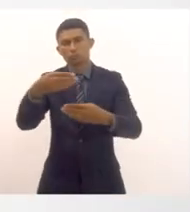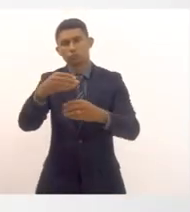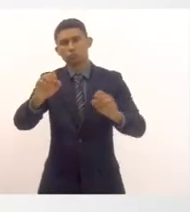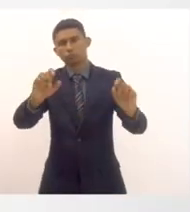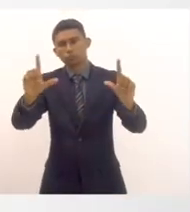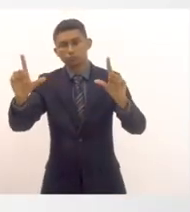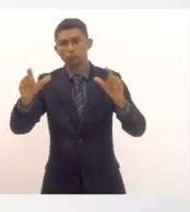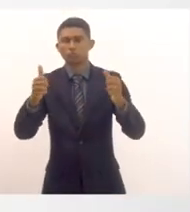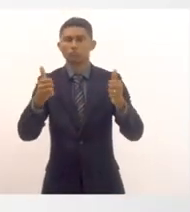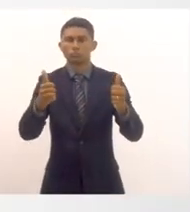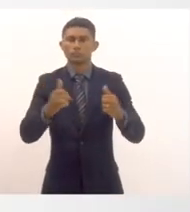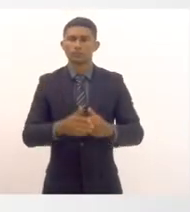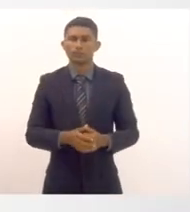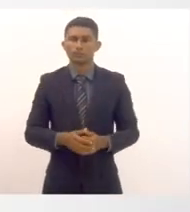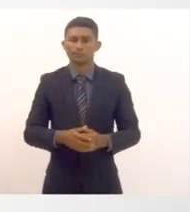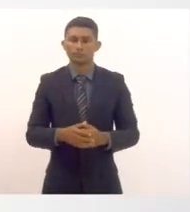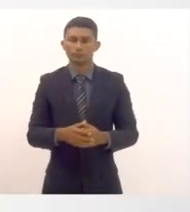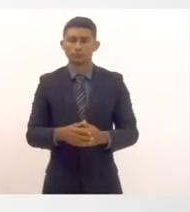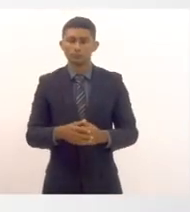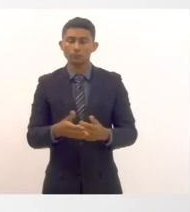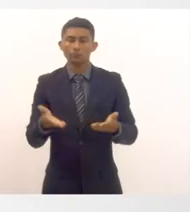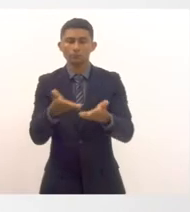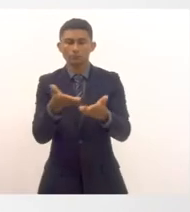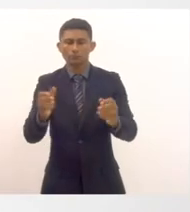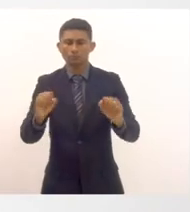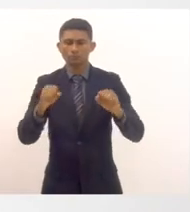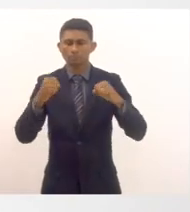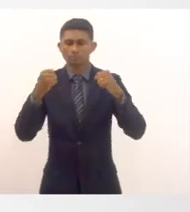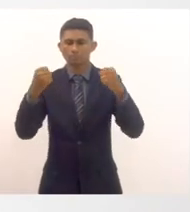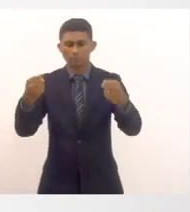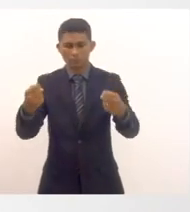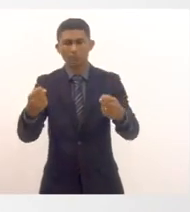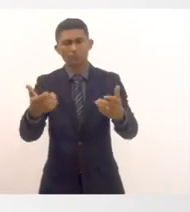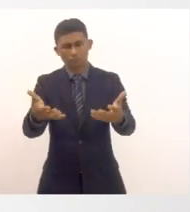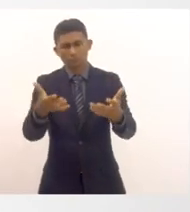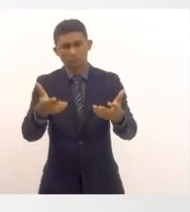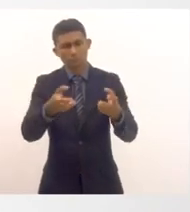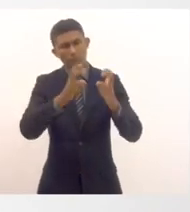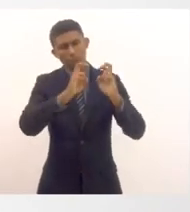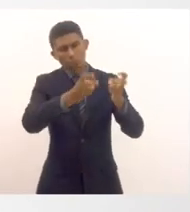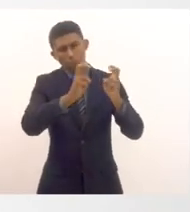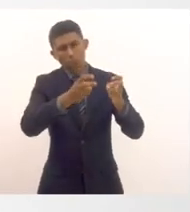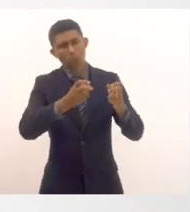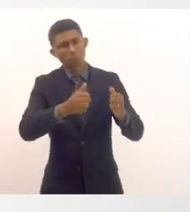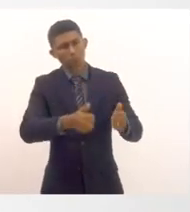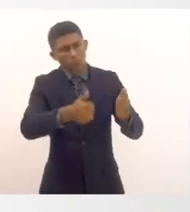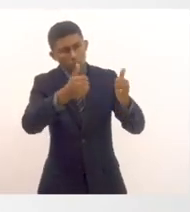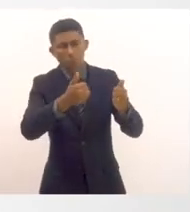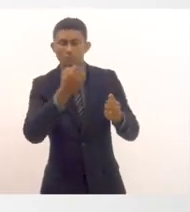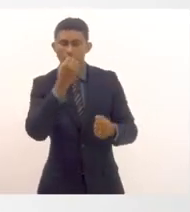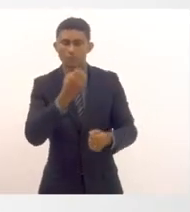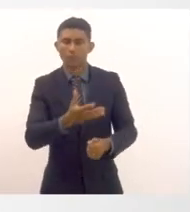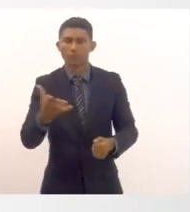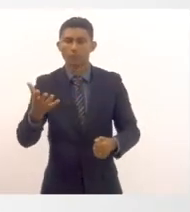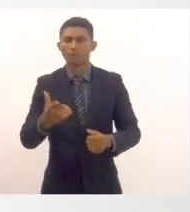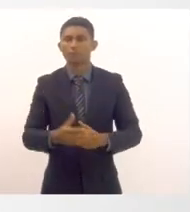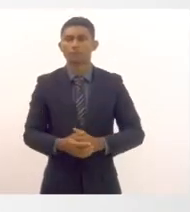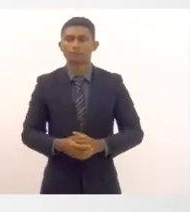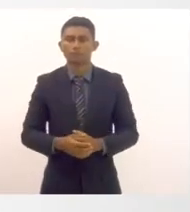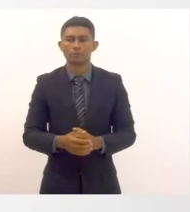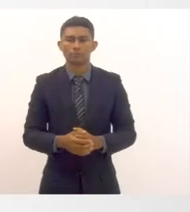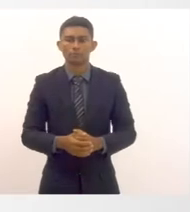medidas e a melhoria de serviço na nossa segurança para usuários são super bem-vindas e sem querer ser